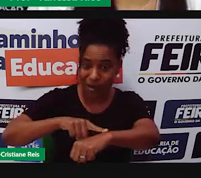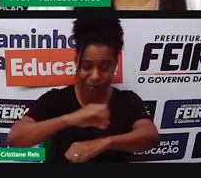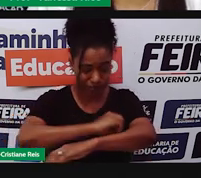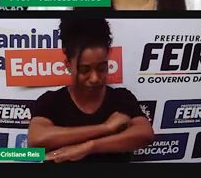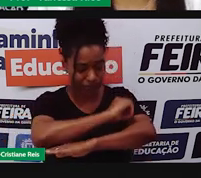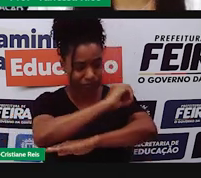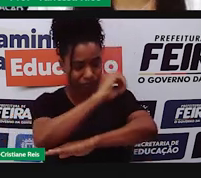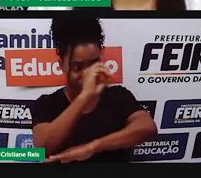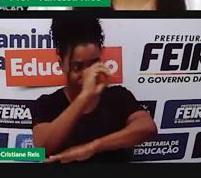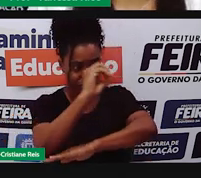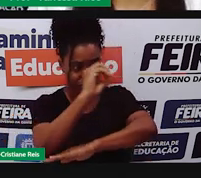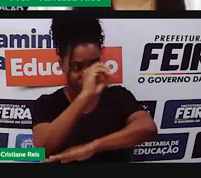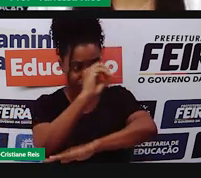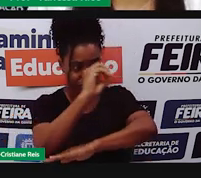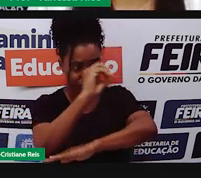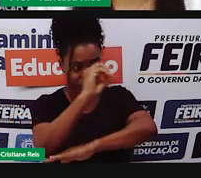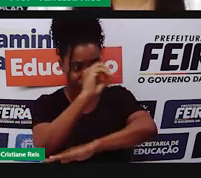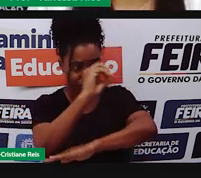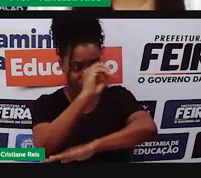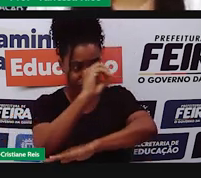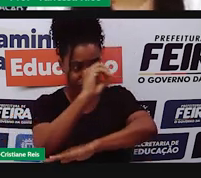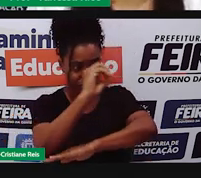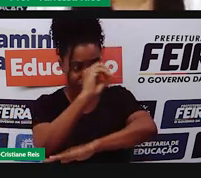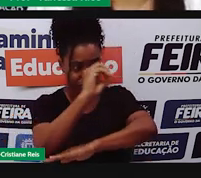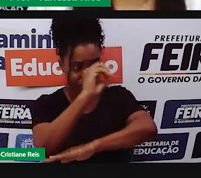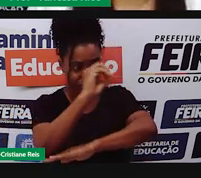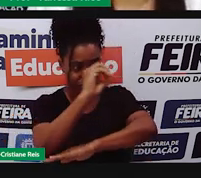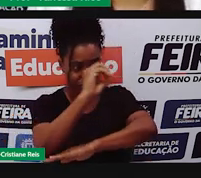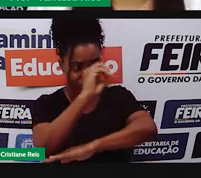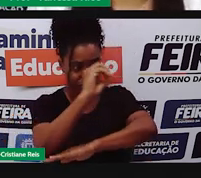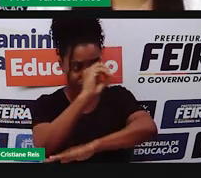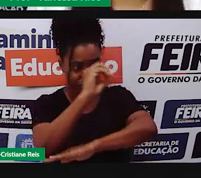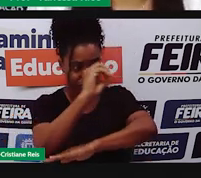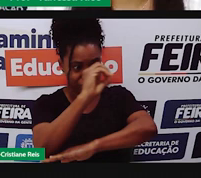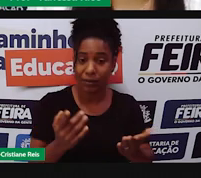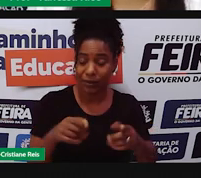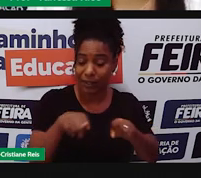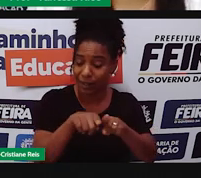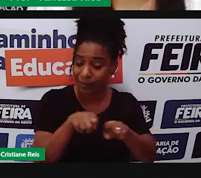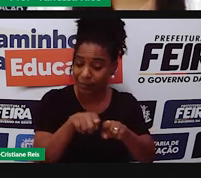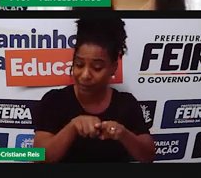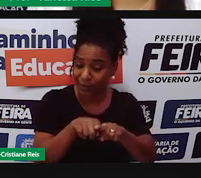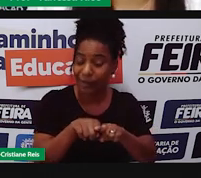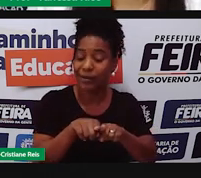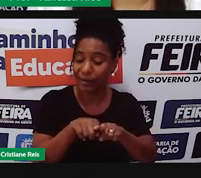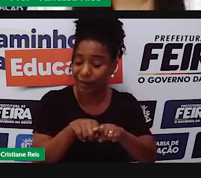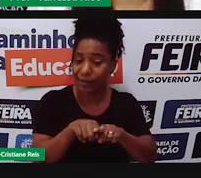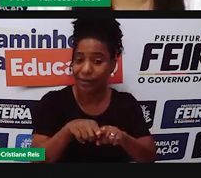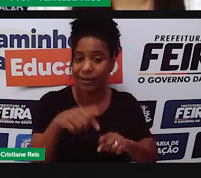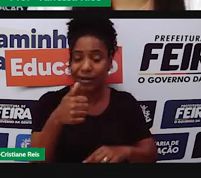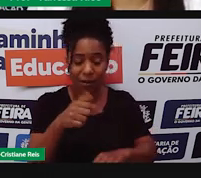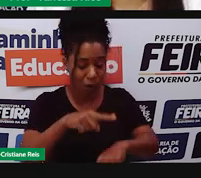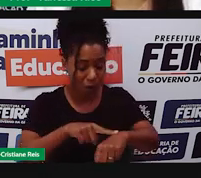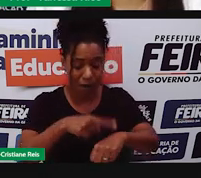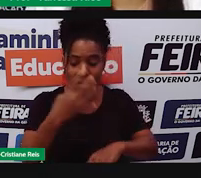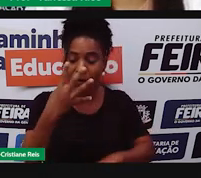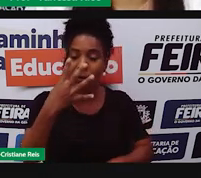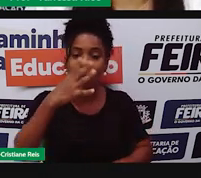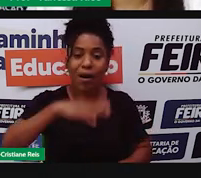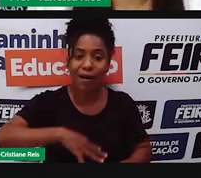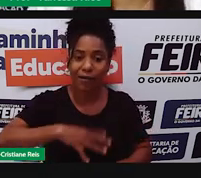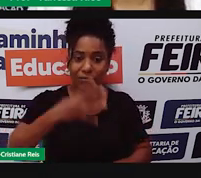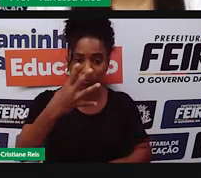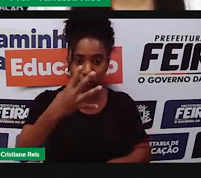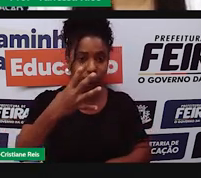e também antes das 16 horas. Então, existe aí um período em que a incidência dos raios solares vai estar